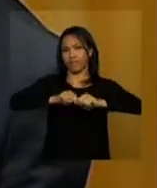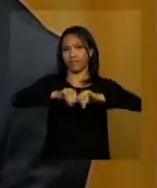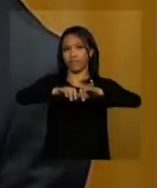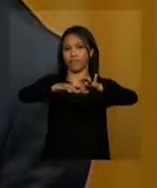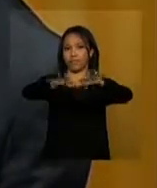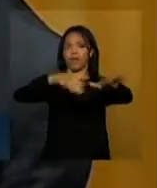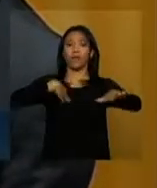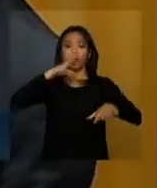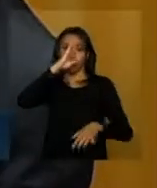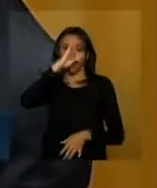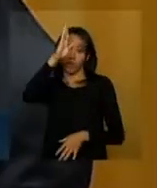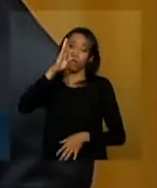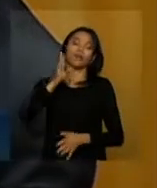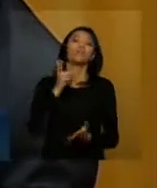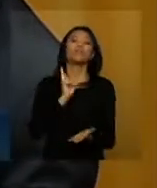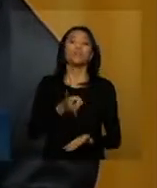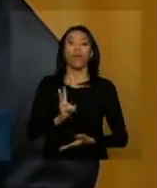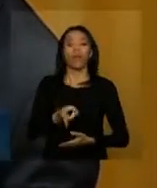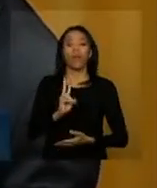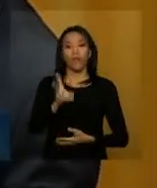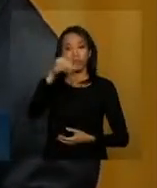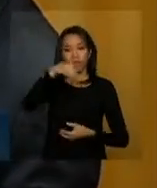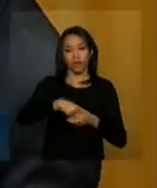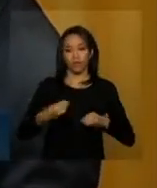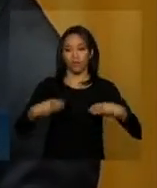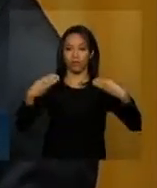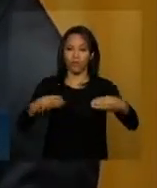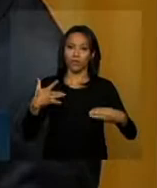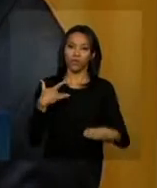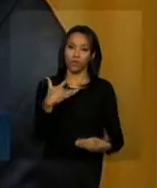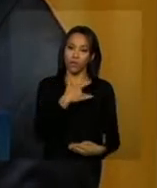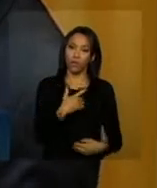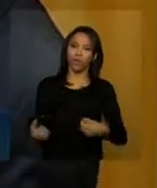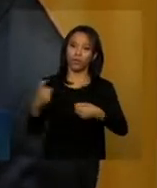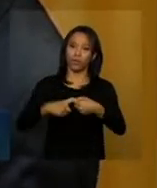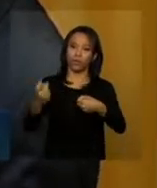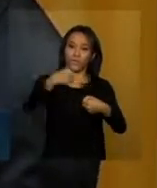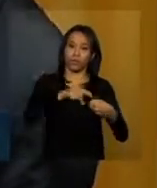é uma prioridade sempre permanente do Ministério da Saúde, com os municípios,